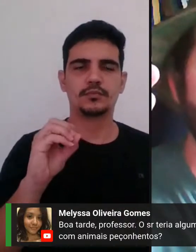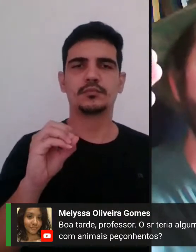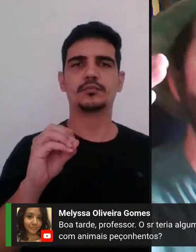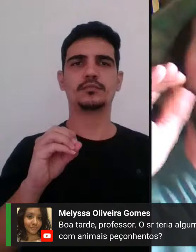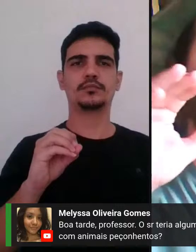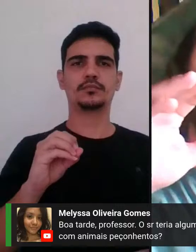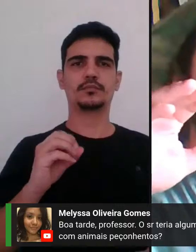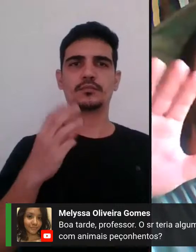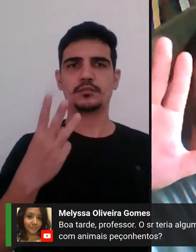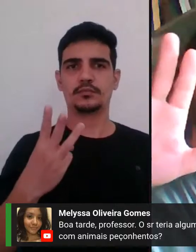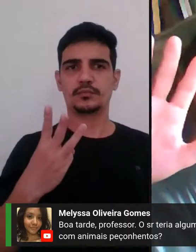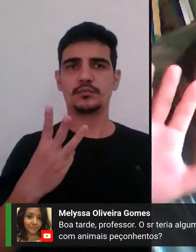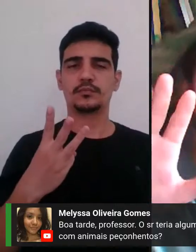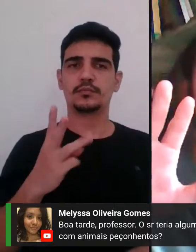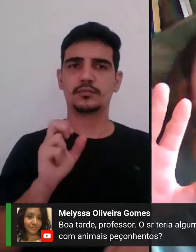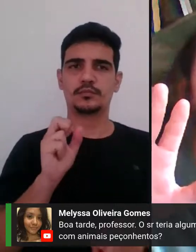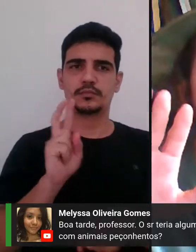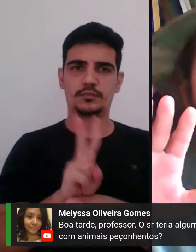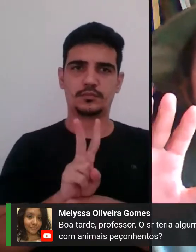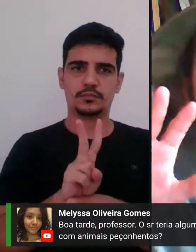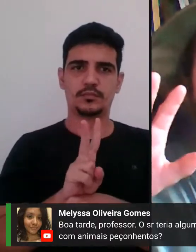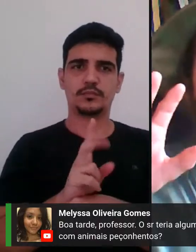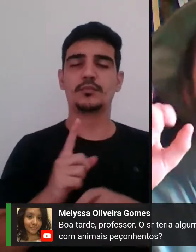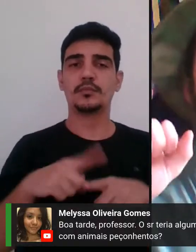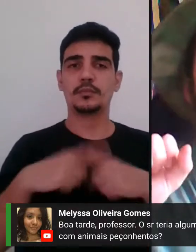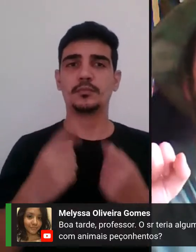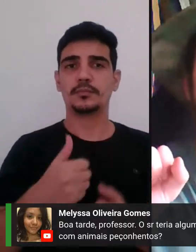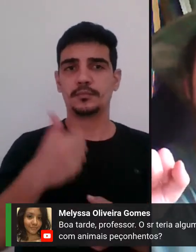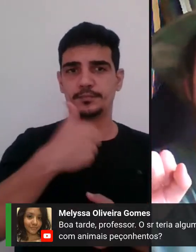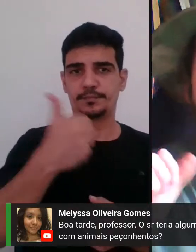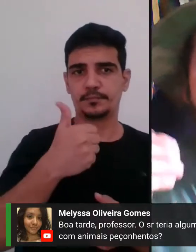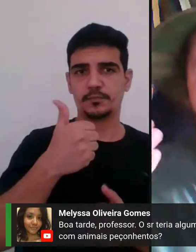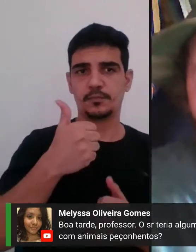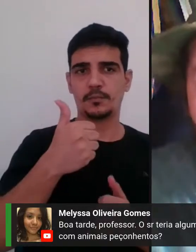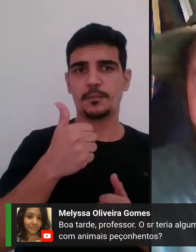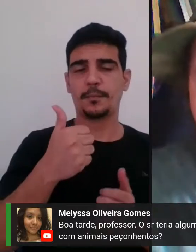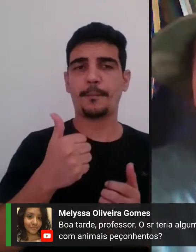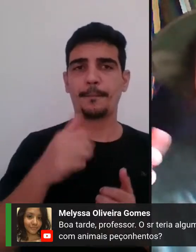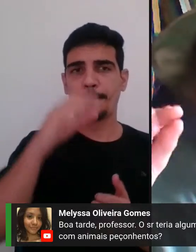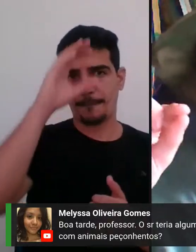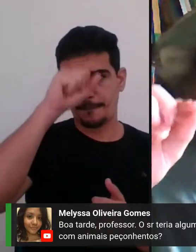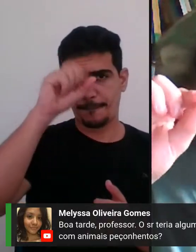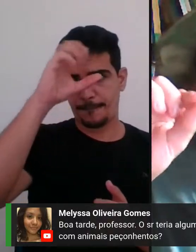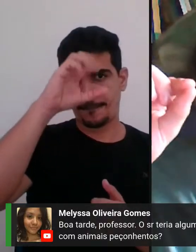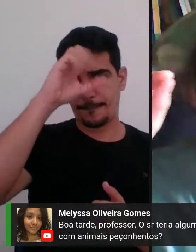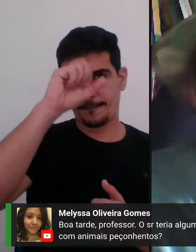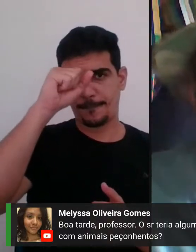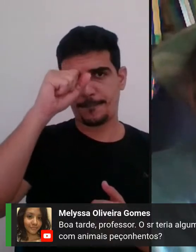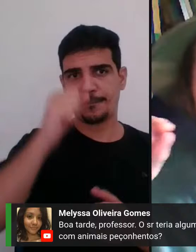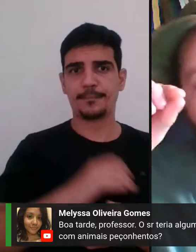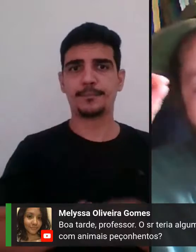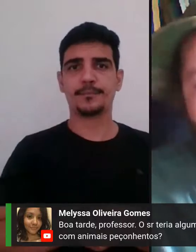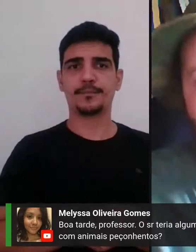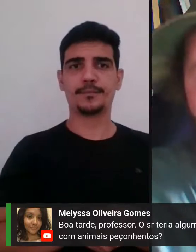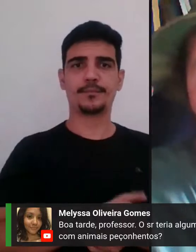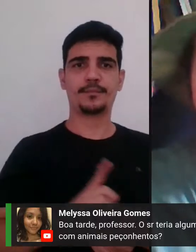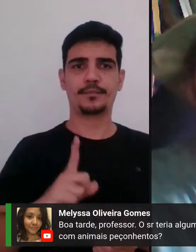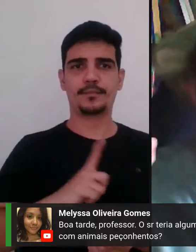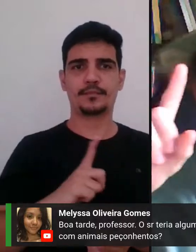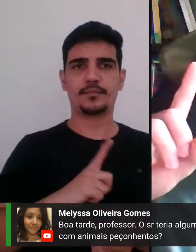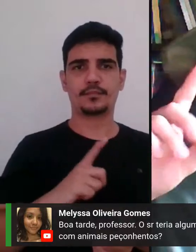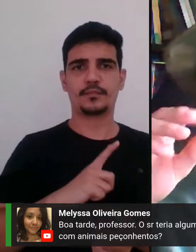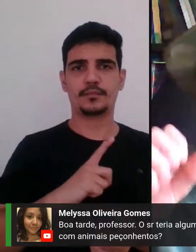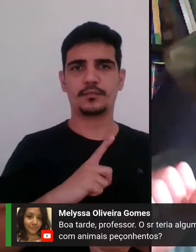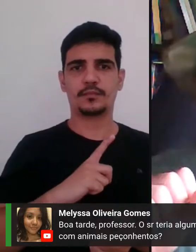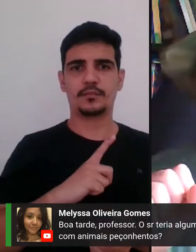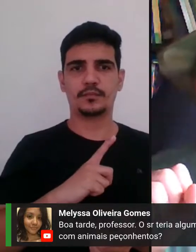então é concorrido. Mas o primeiro passo é se capacitar. Claro, para fazer herpeto, né, ou especialização em